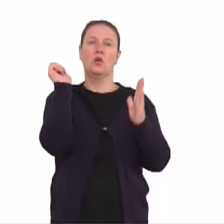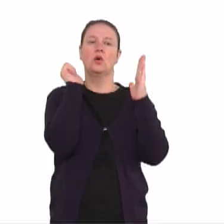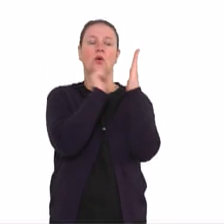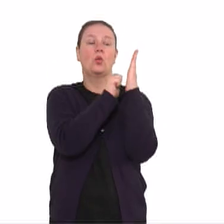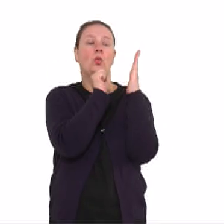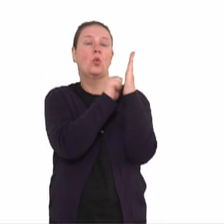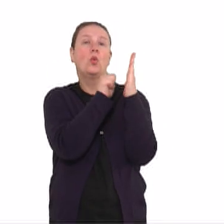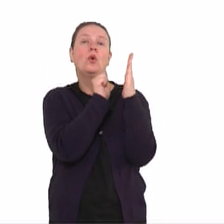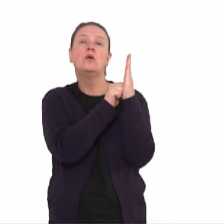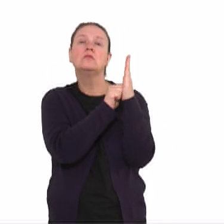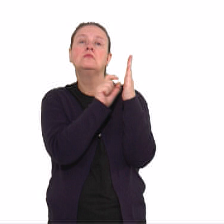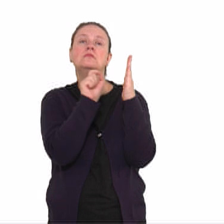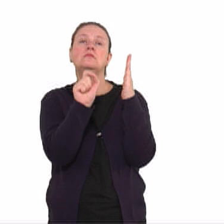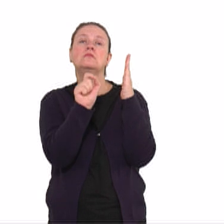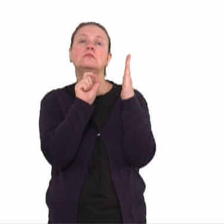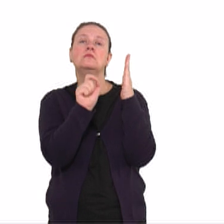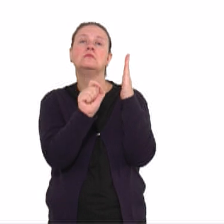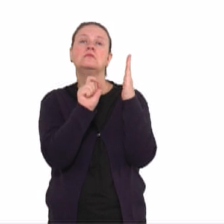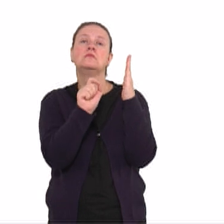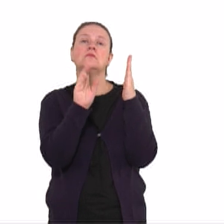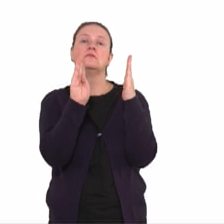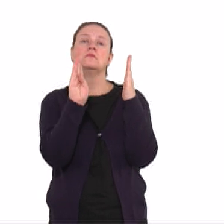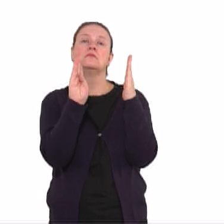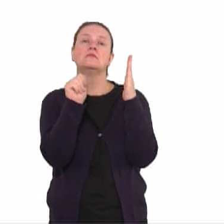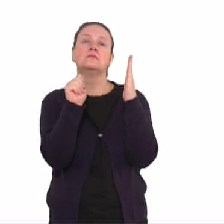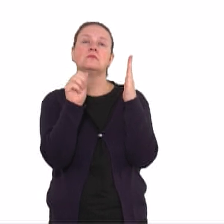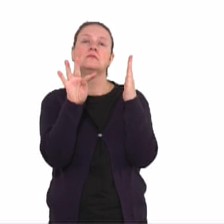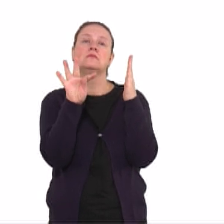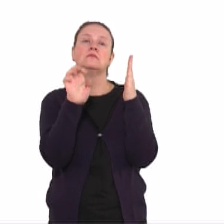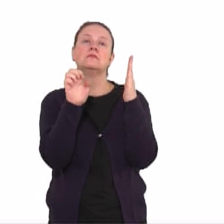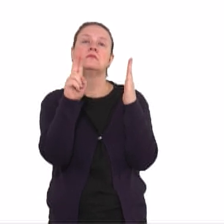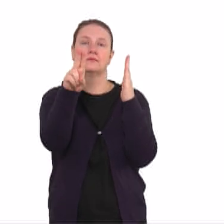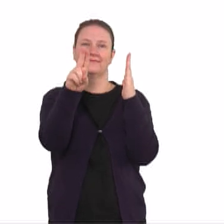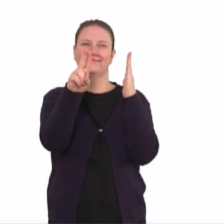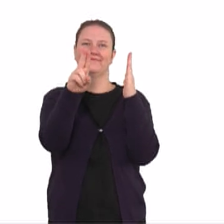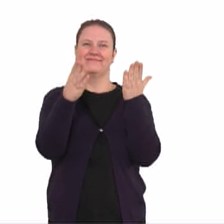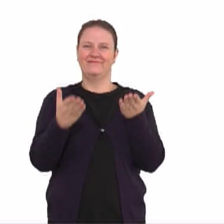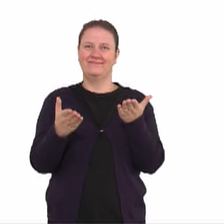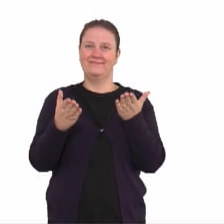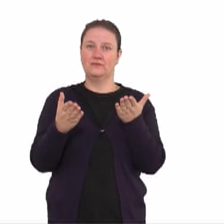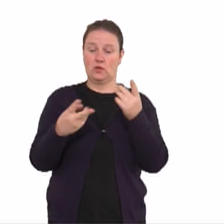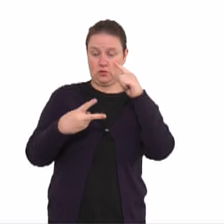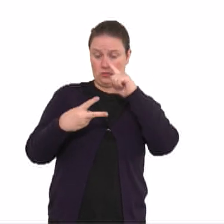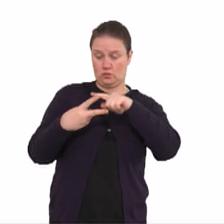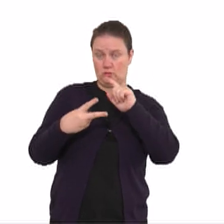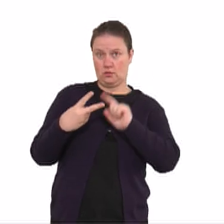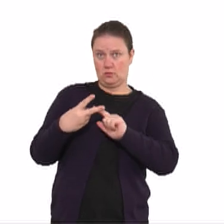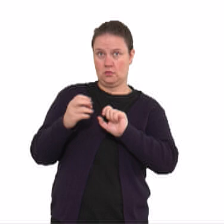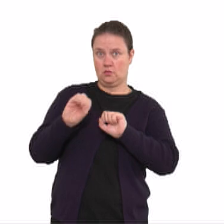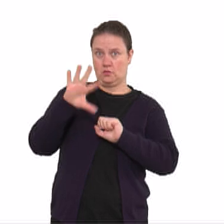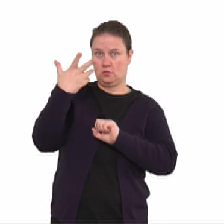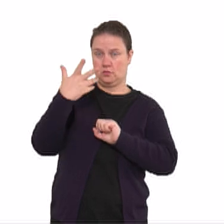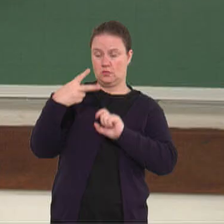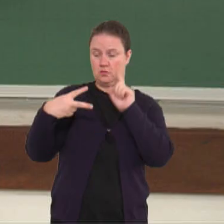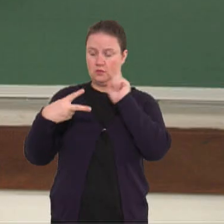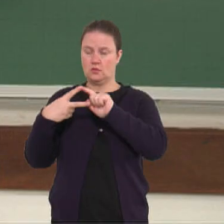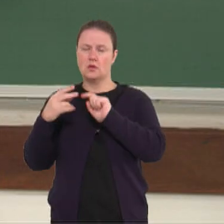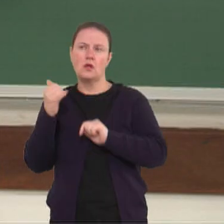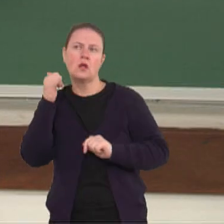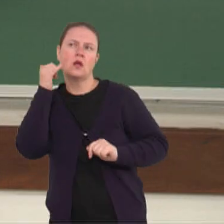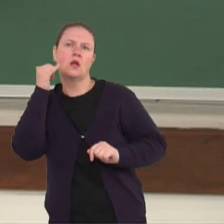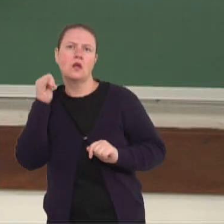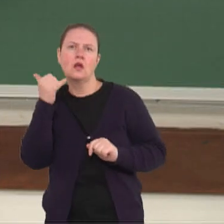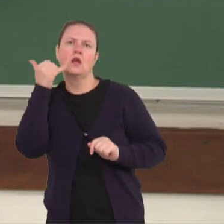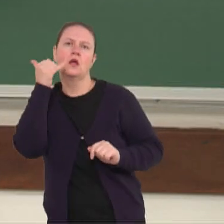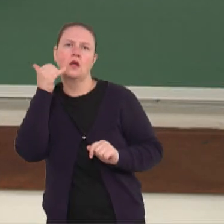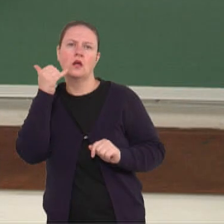Quando você bateu na porta. Então, duas coisas aconteceram. O telefone tocou bem na hora que você bateu